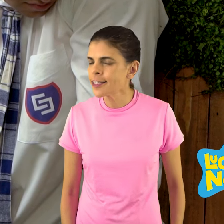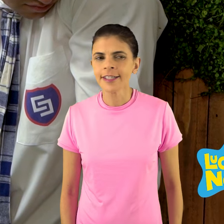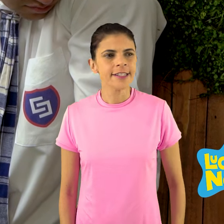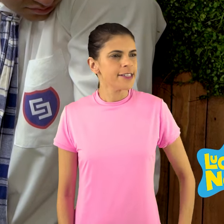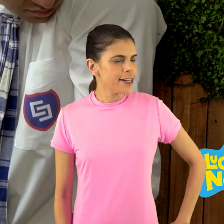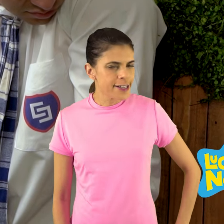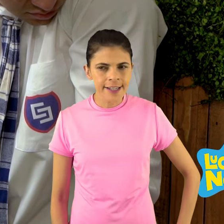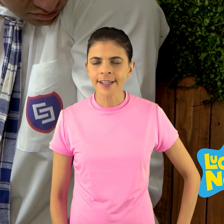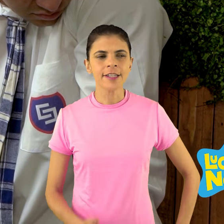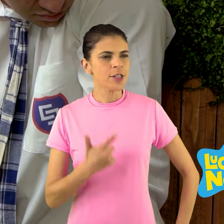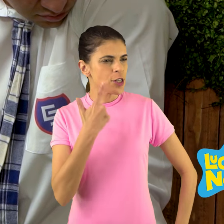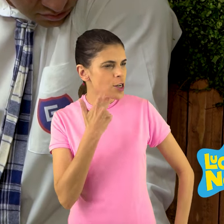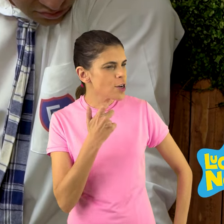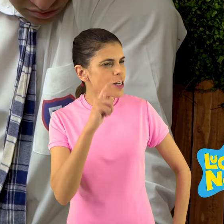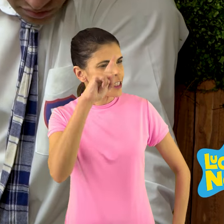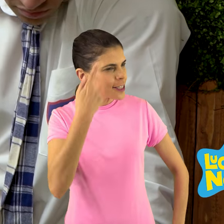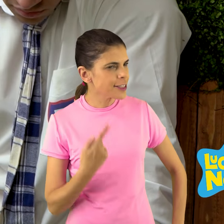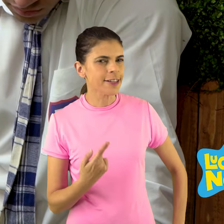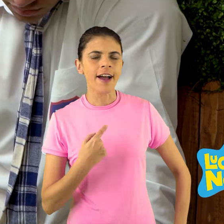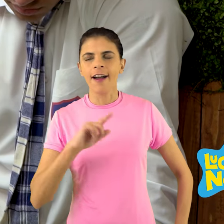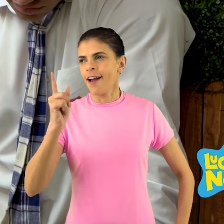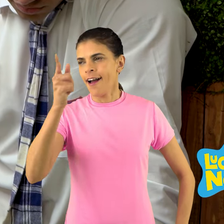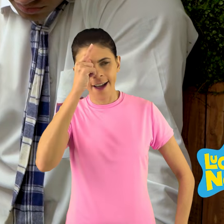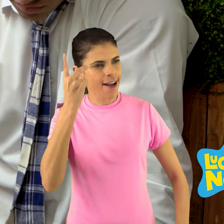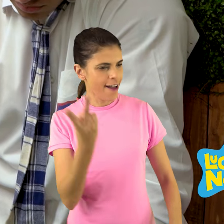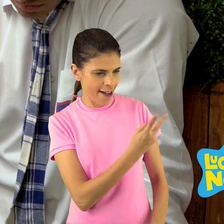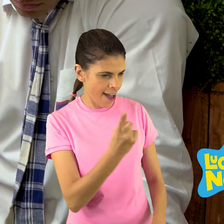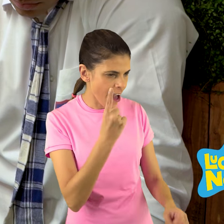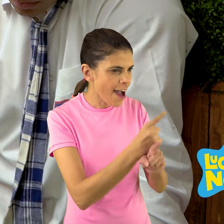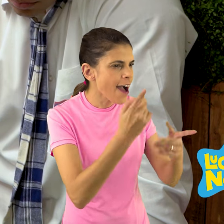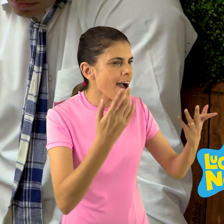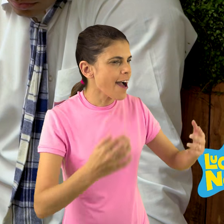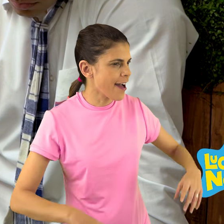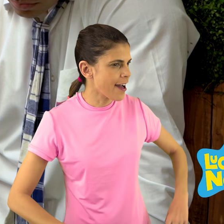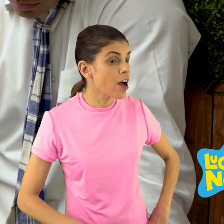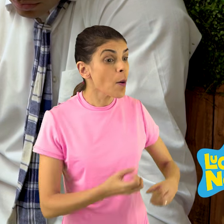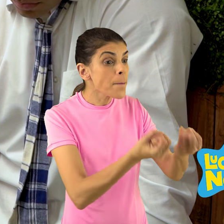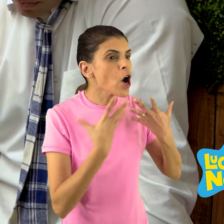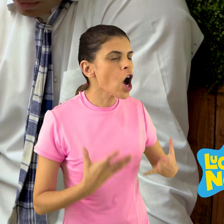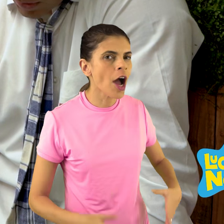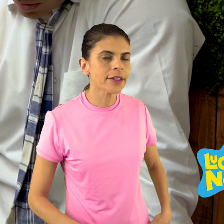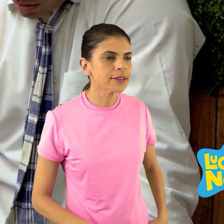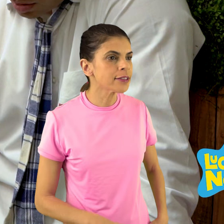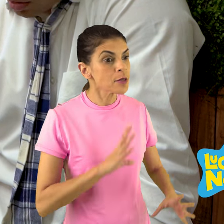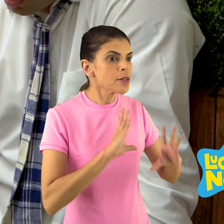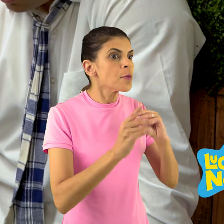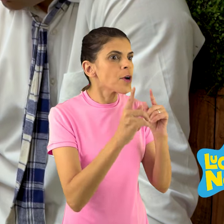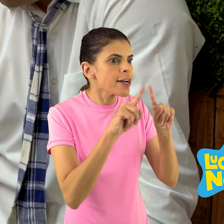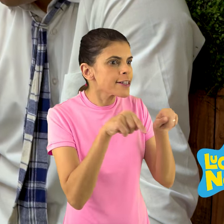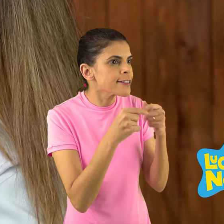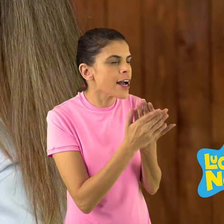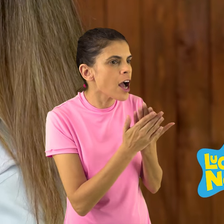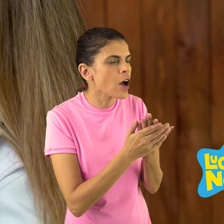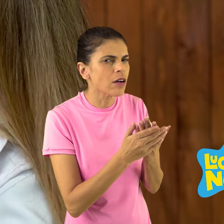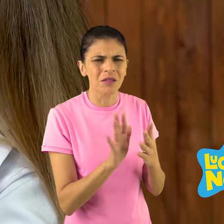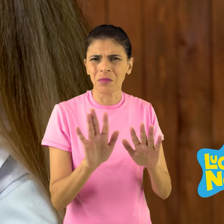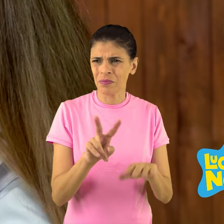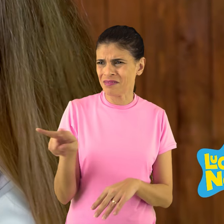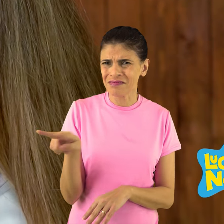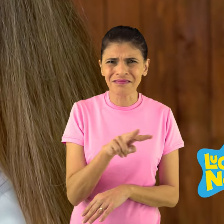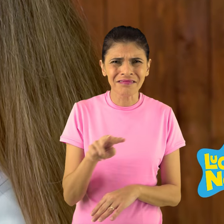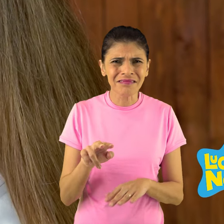Lucas e Gi, até que enfim encontrei vocês. Me contem agora por que estavam na sala de aula. Na sala